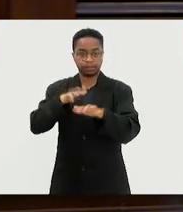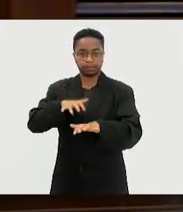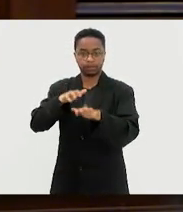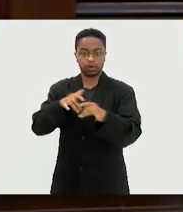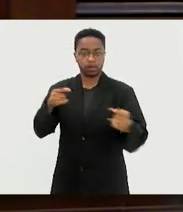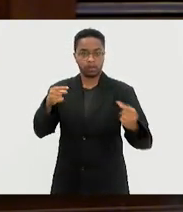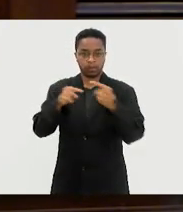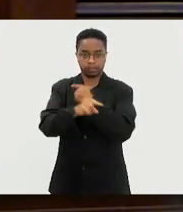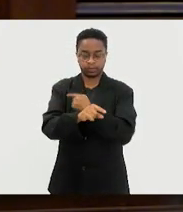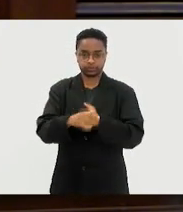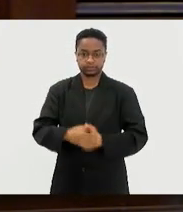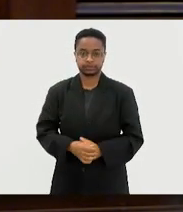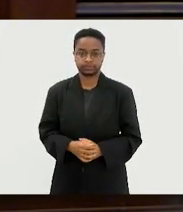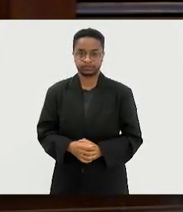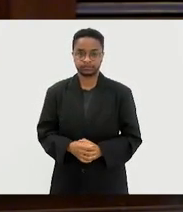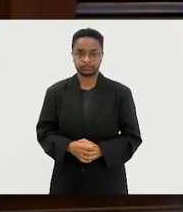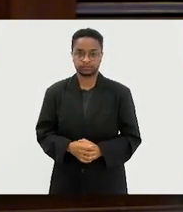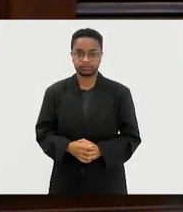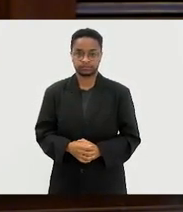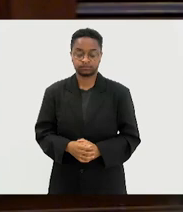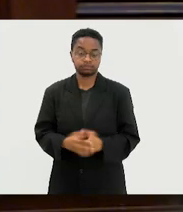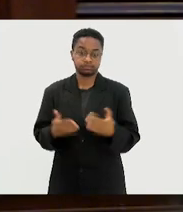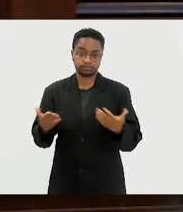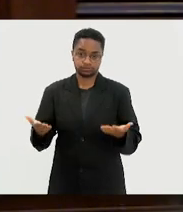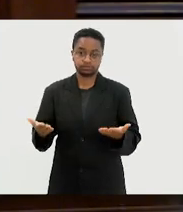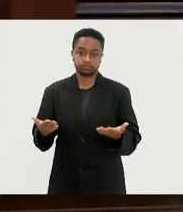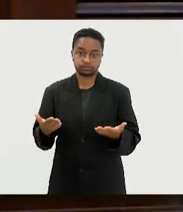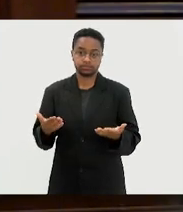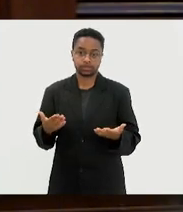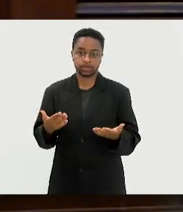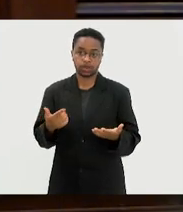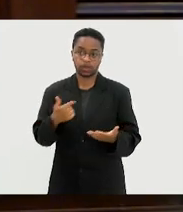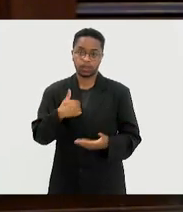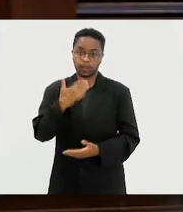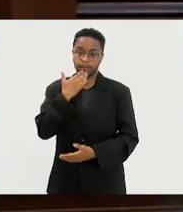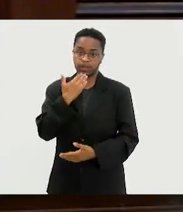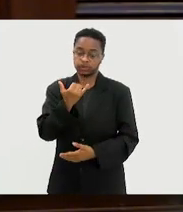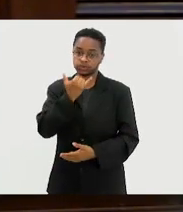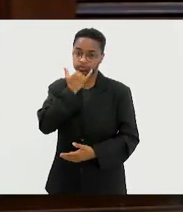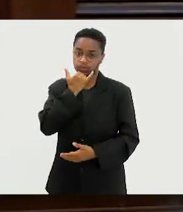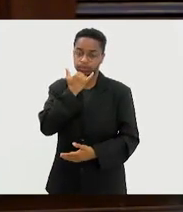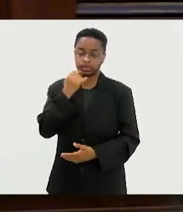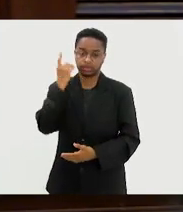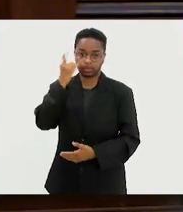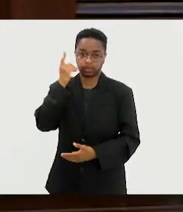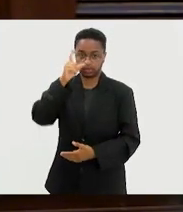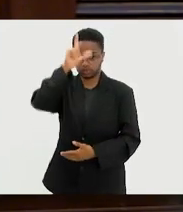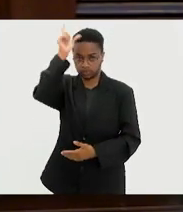presidente, é o que eu tinha. Inclusive, eu peço perdão ao deputado Luiz Paulo